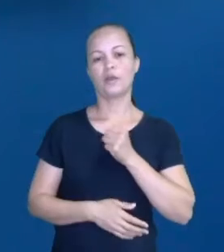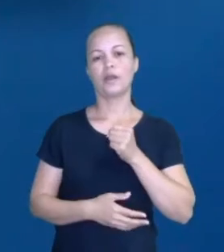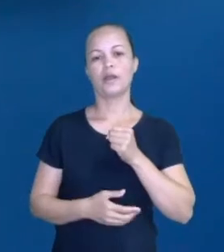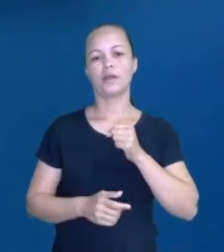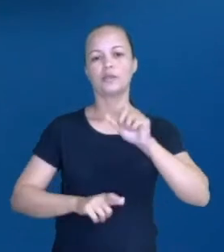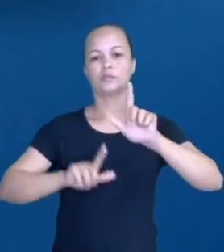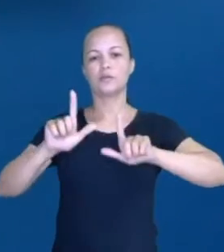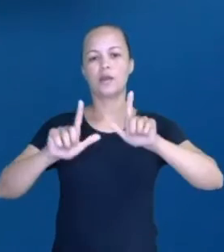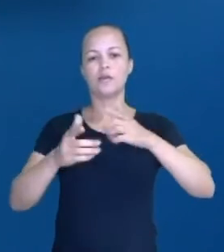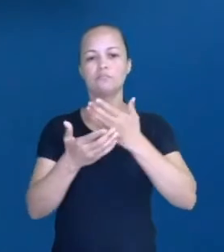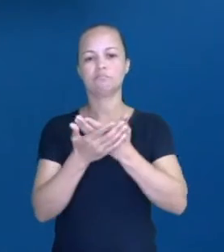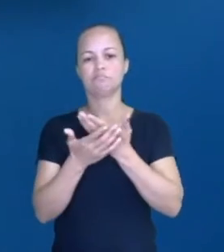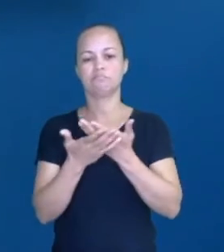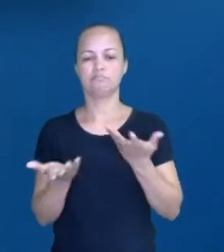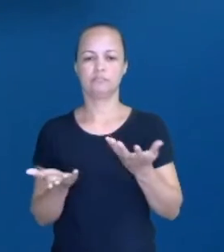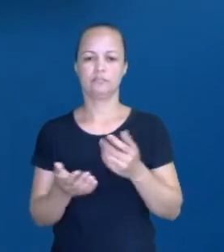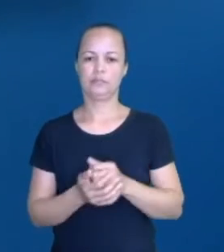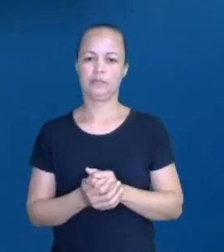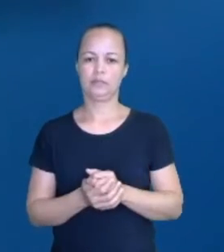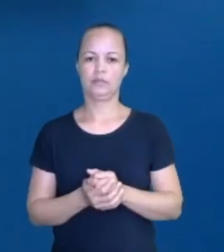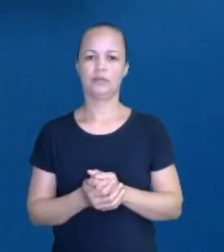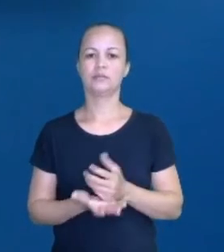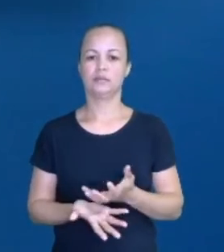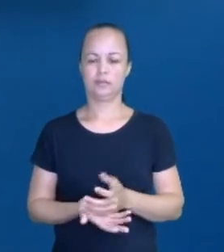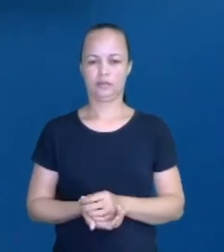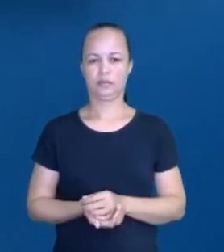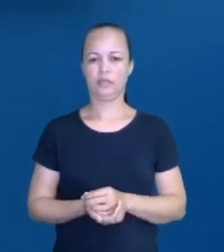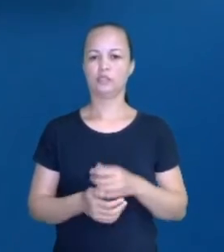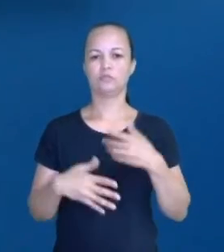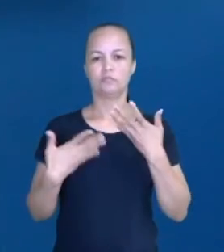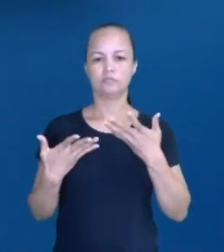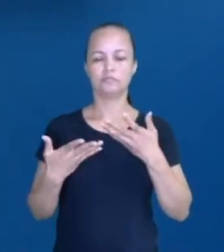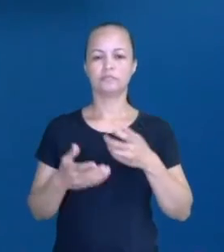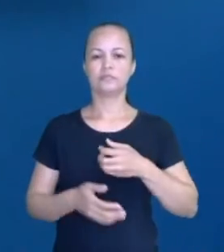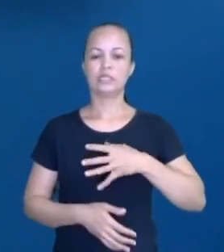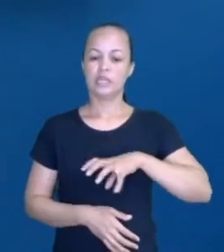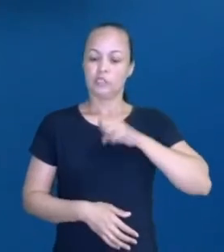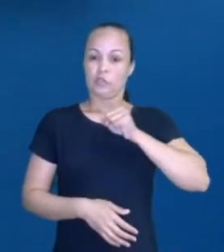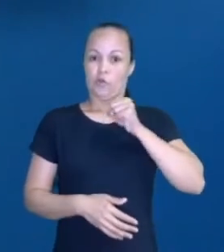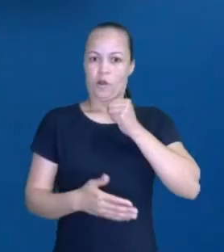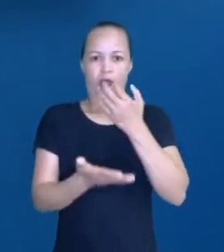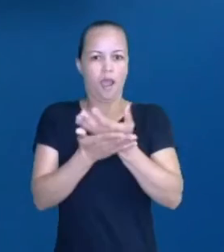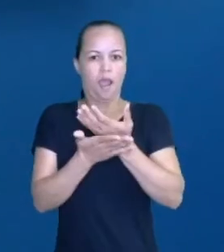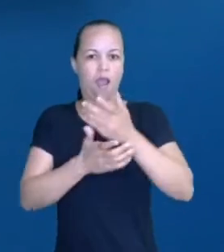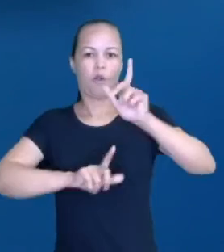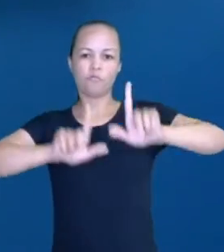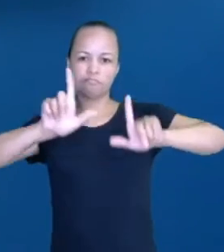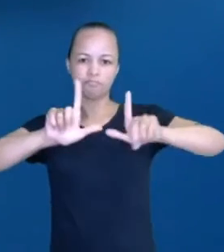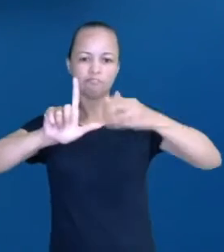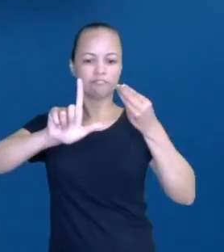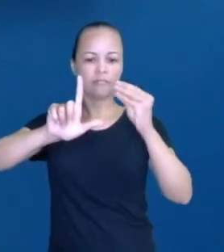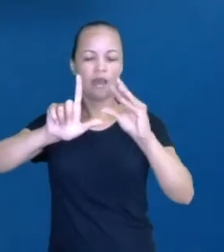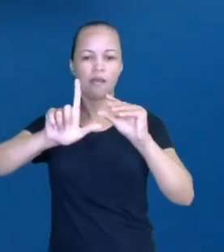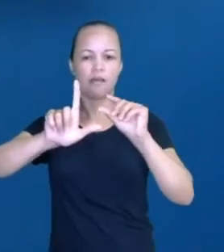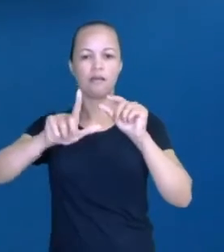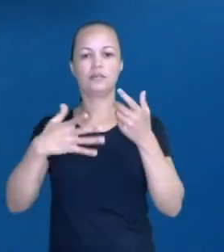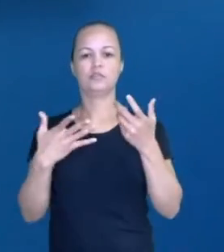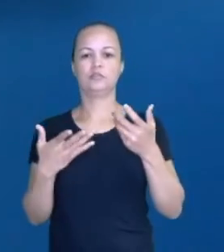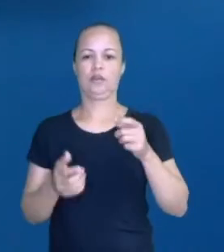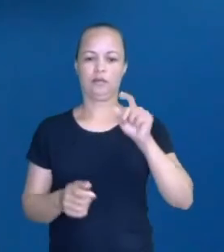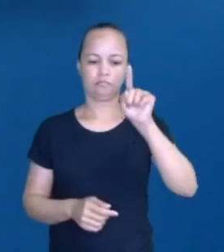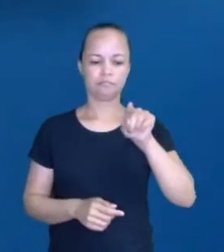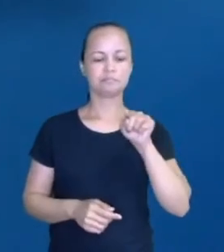pela TV. Não, eu tenho que entonar, fazer a correta entonação. Estou adorando as aulas pela TV, né? Tenho que